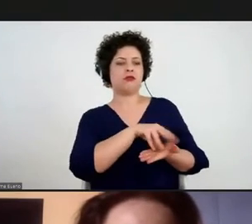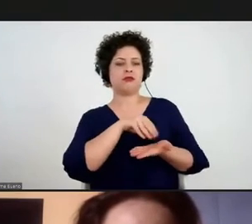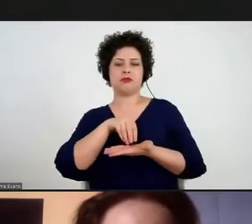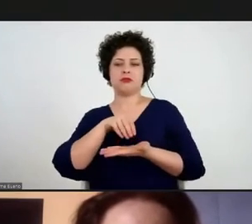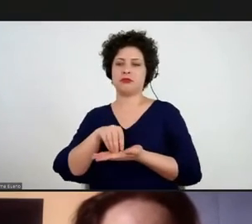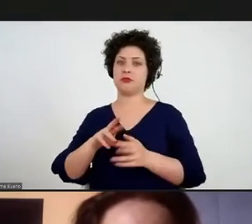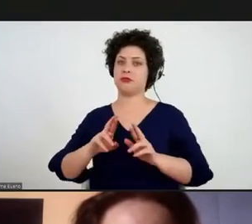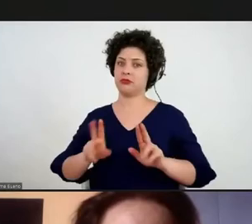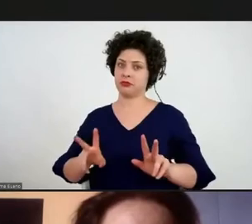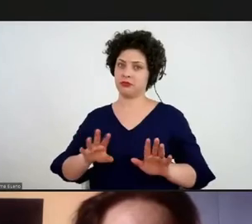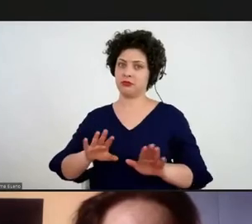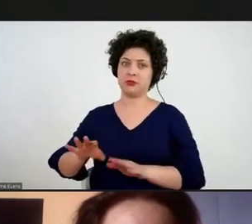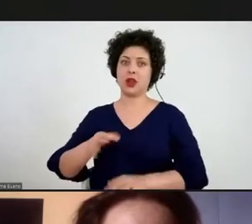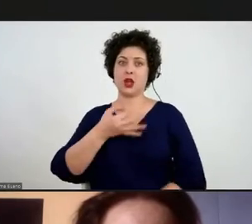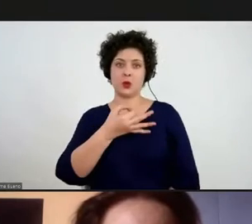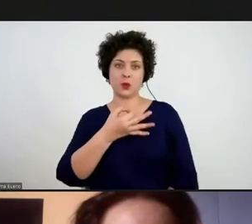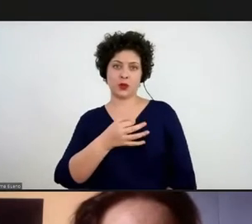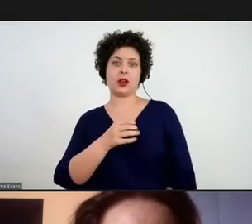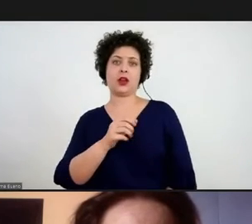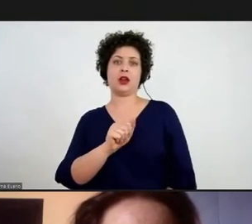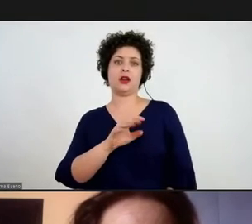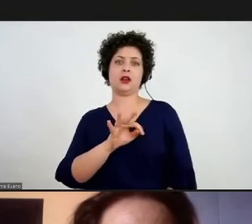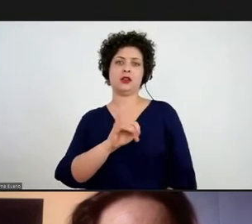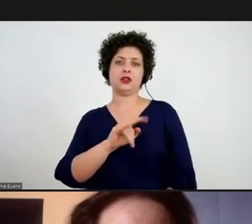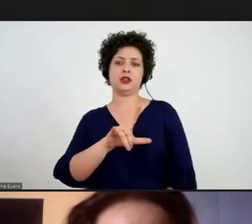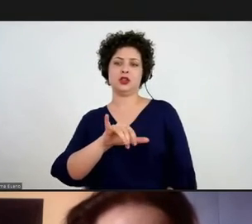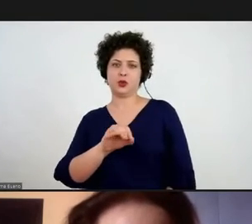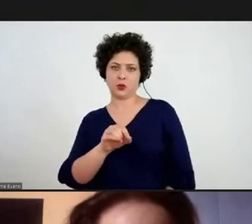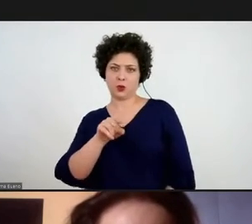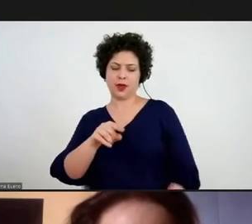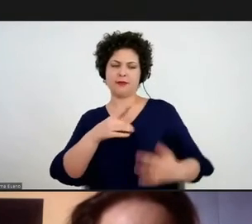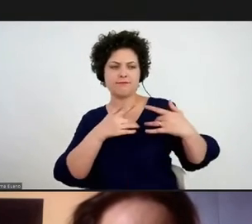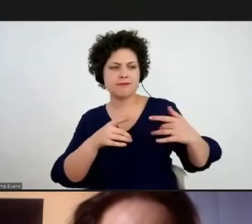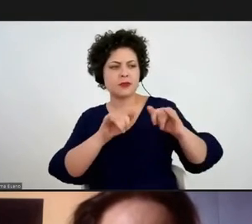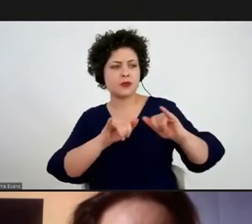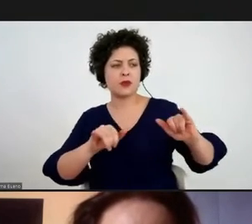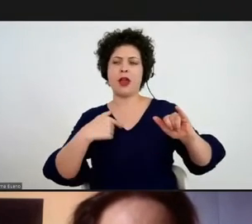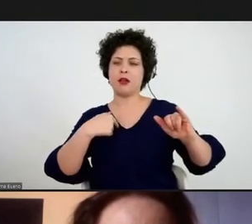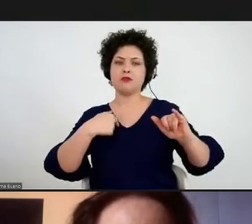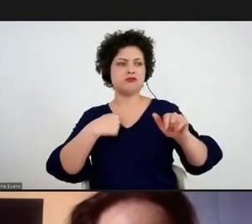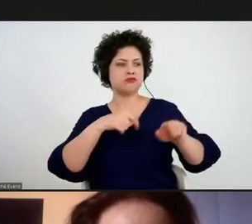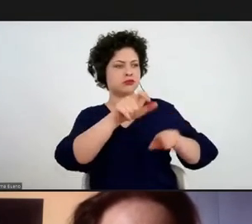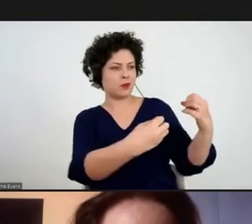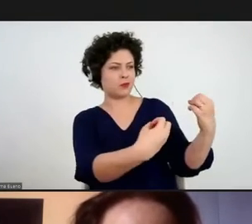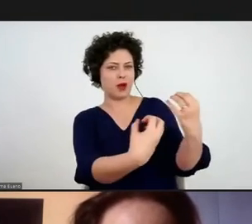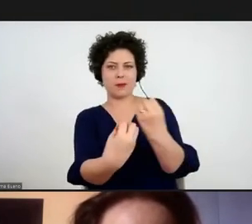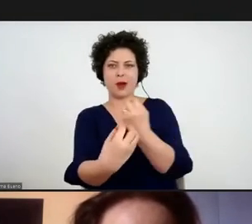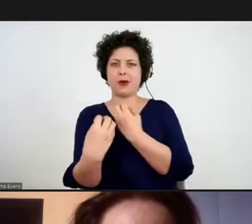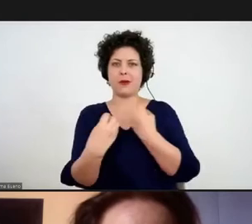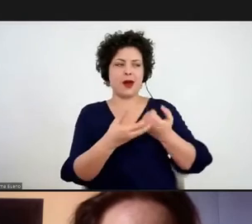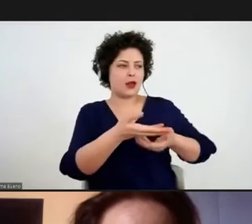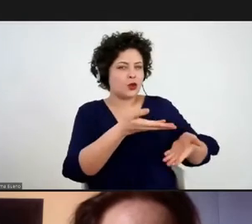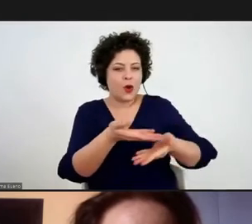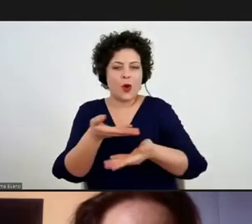repara também no depoimento do Atílio a generosidade de dizer aprendi com o outro, né? Aprendi e